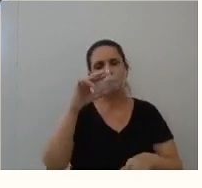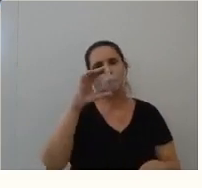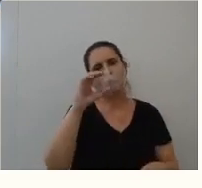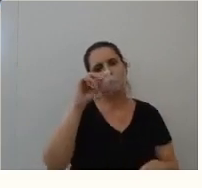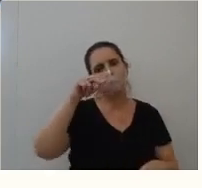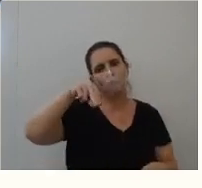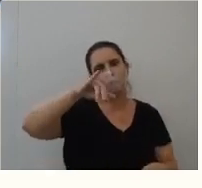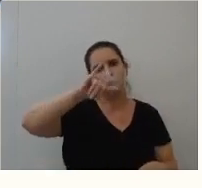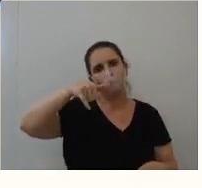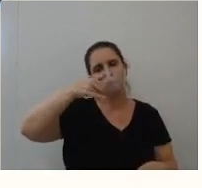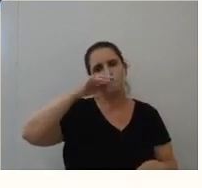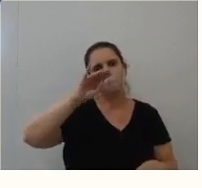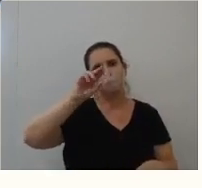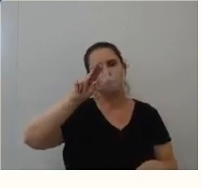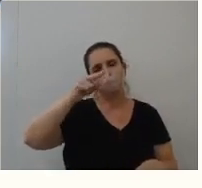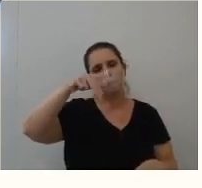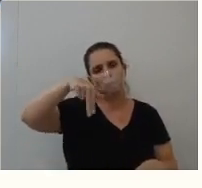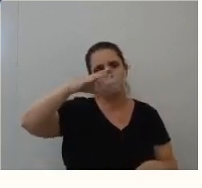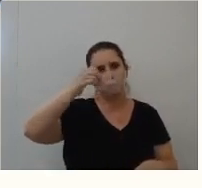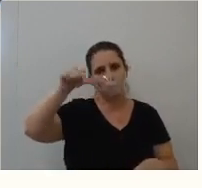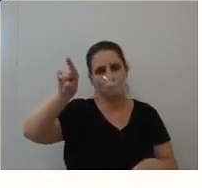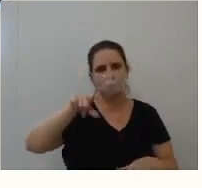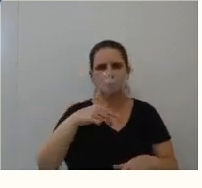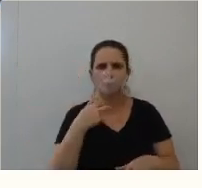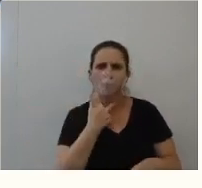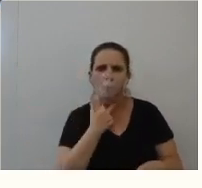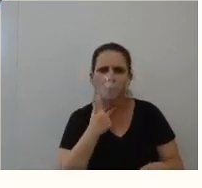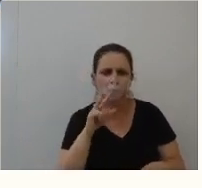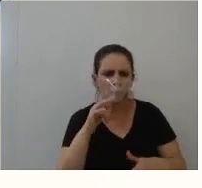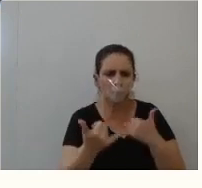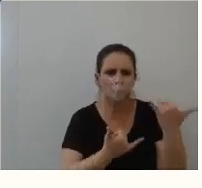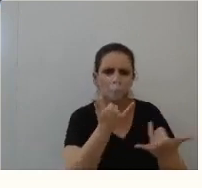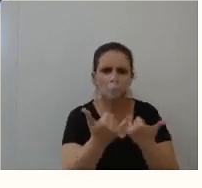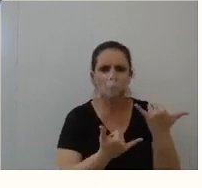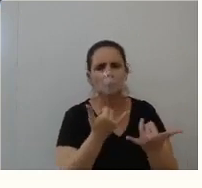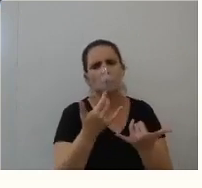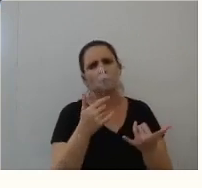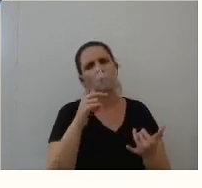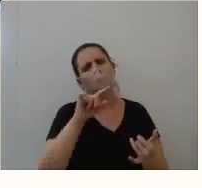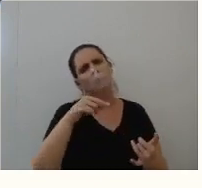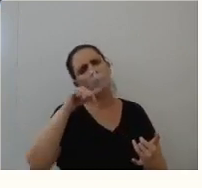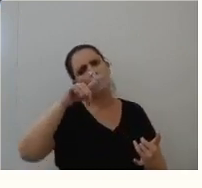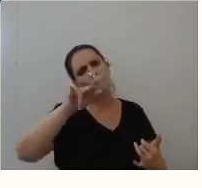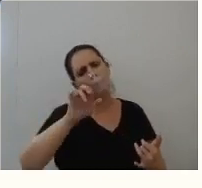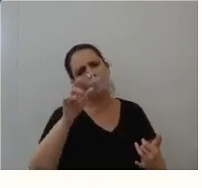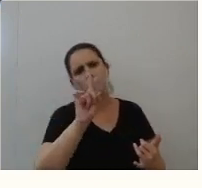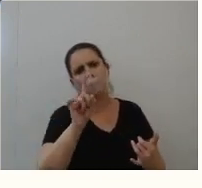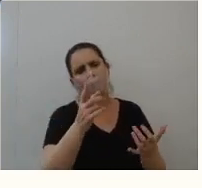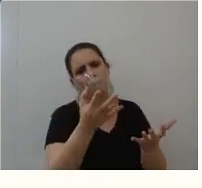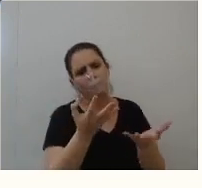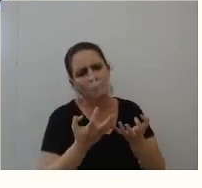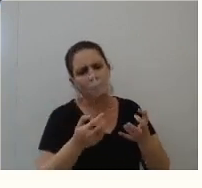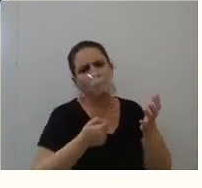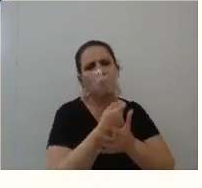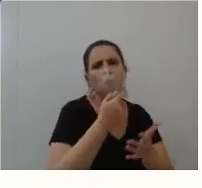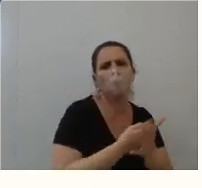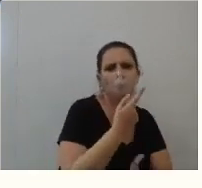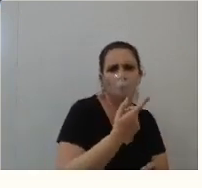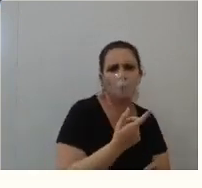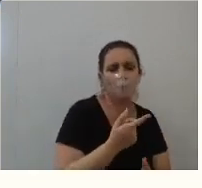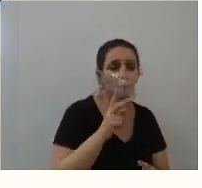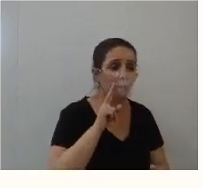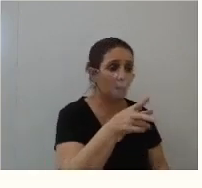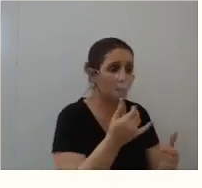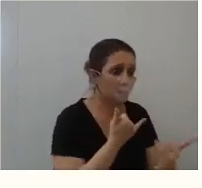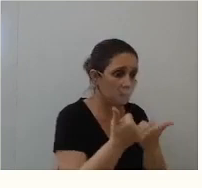consecutiva. Por fim, não podem ver um brinquedo que não o queiram comprar. Criança é assim, né? Que não